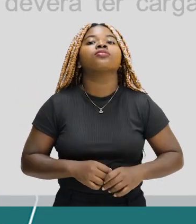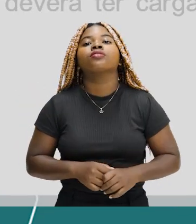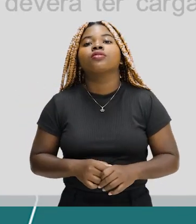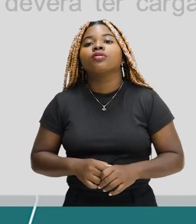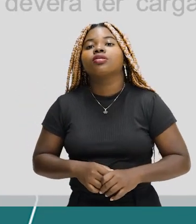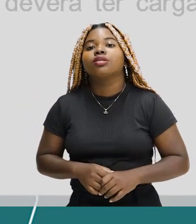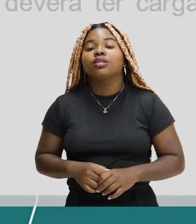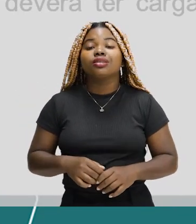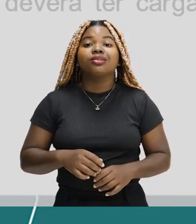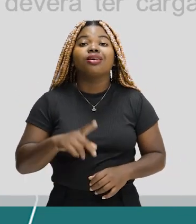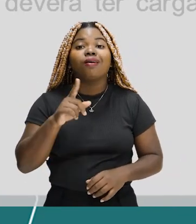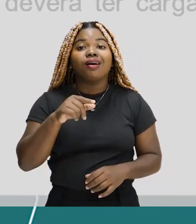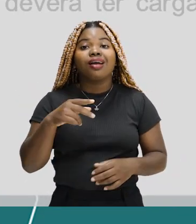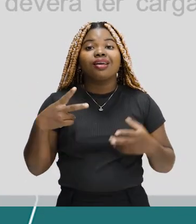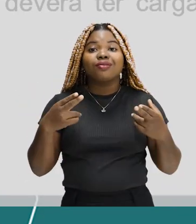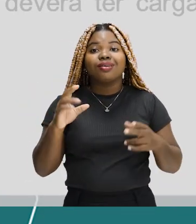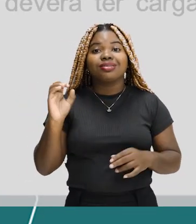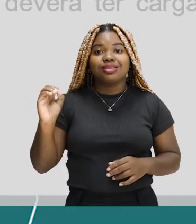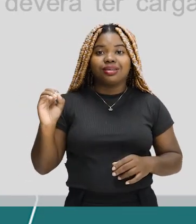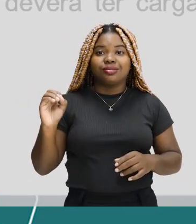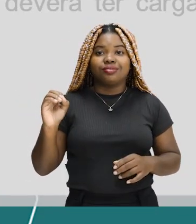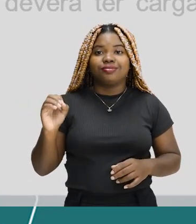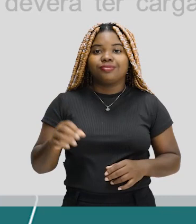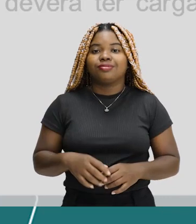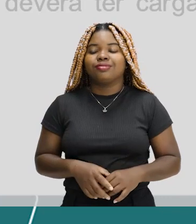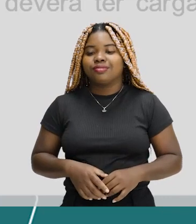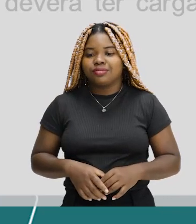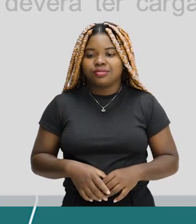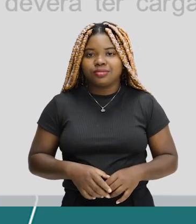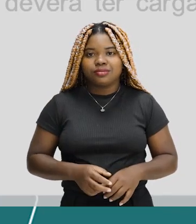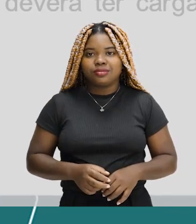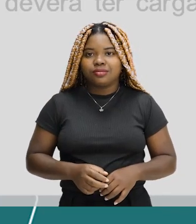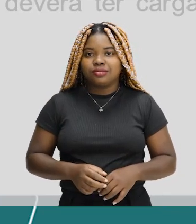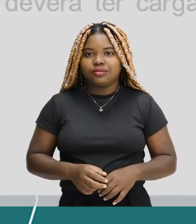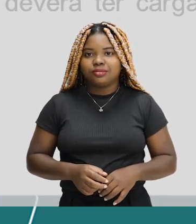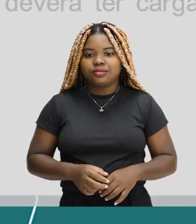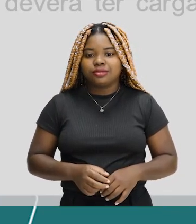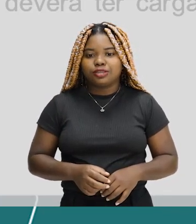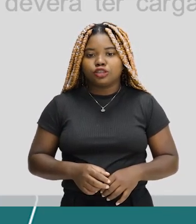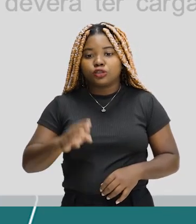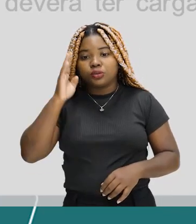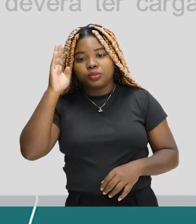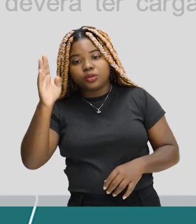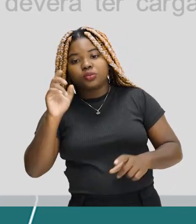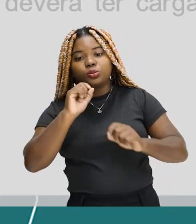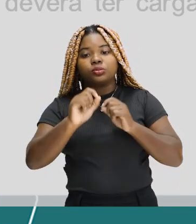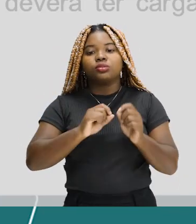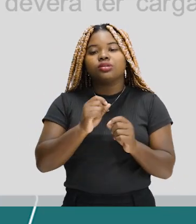carga do neutrino é nula, é zero. Tá ok? Então, pelo princípio da